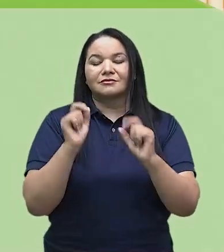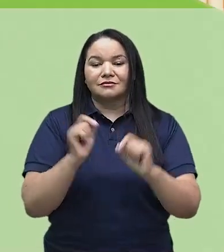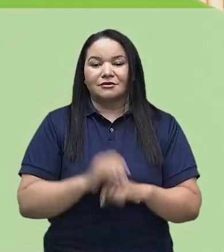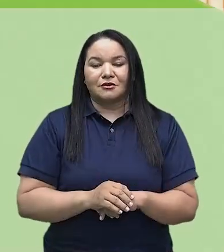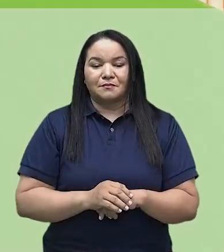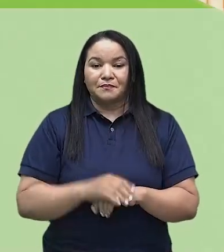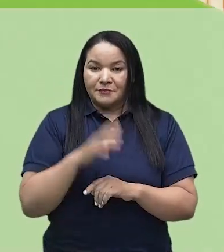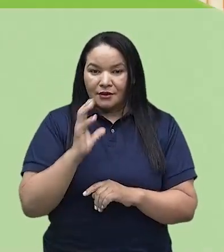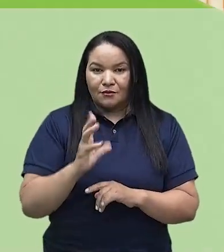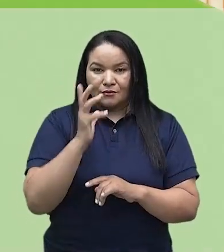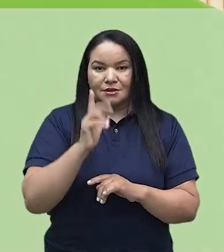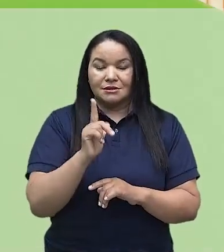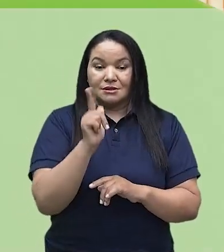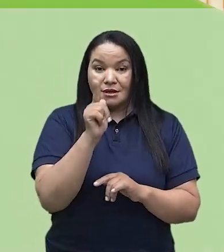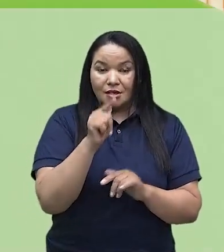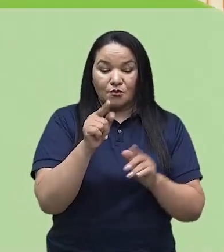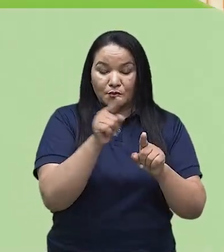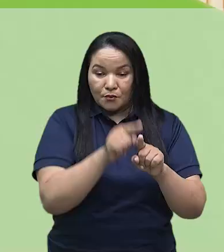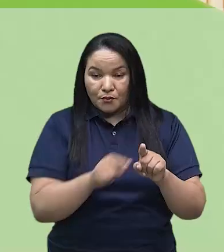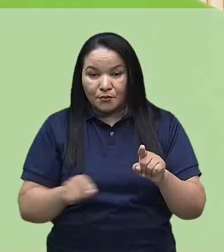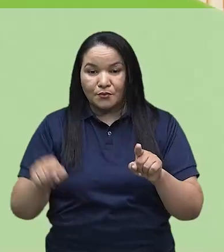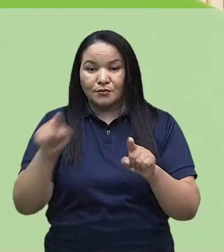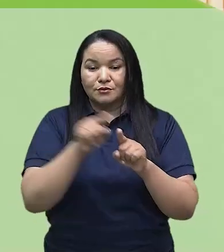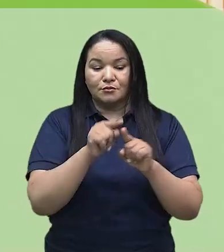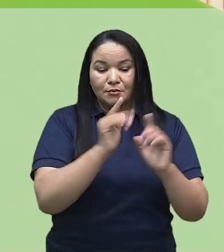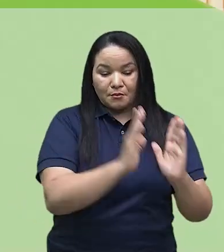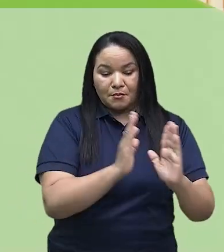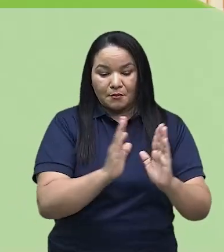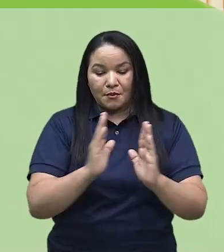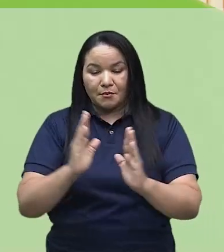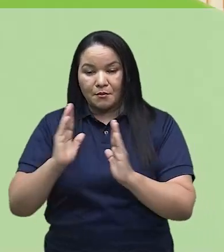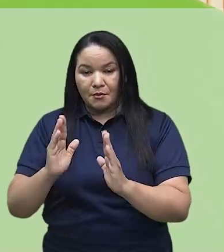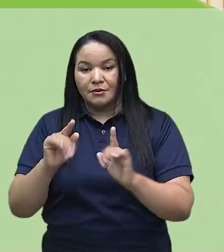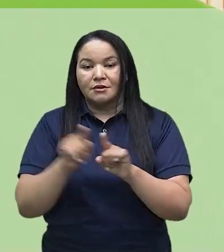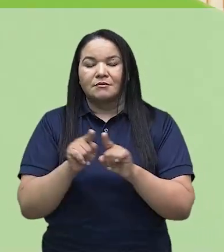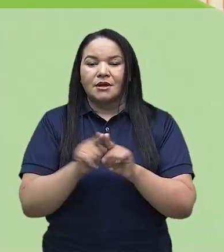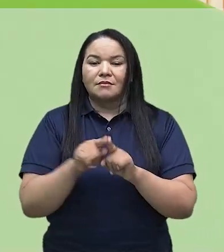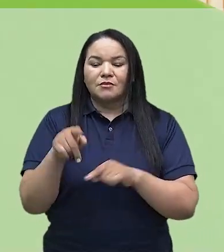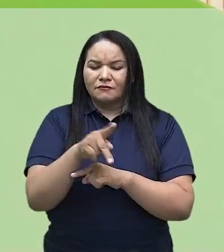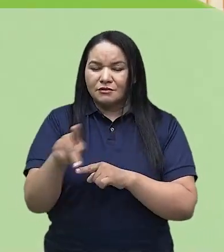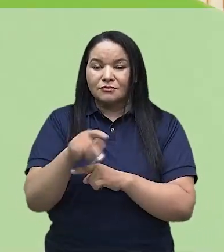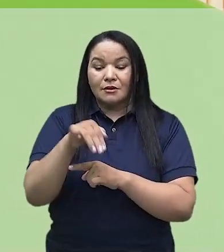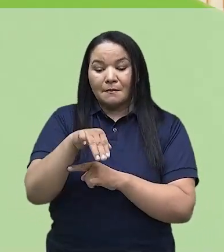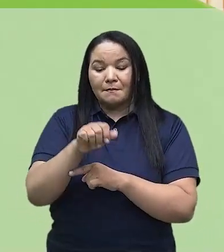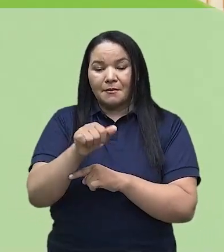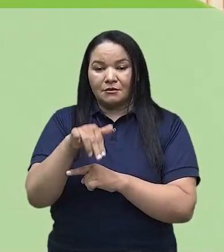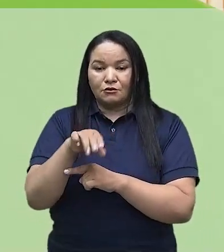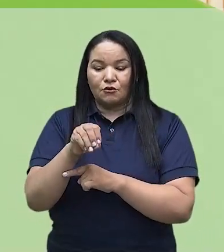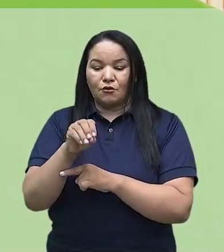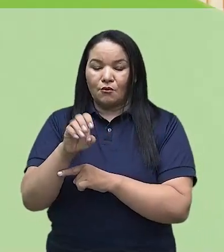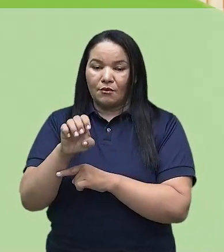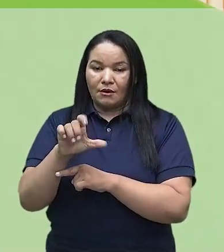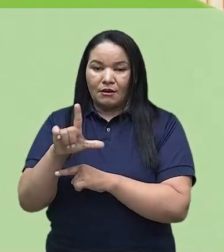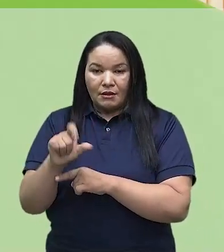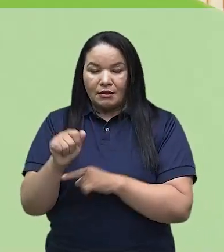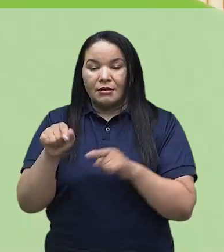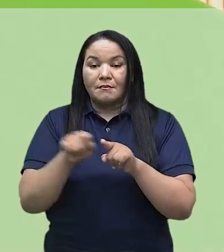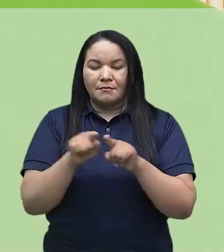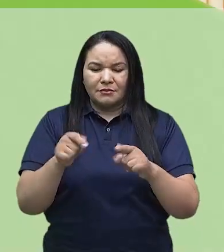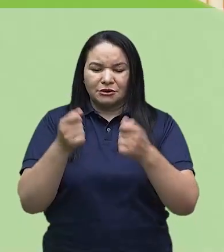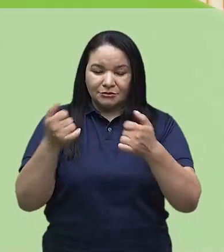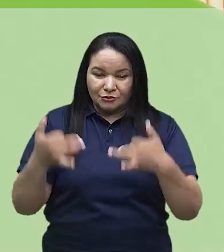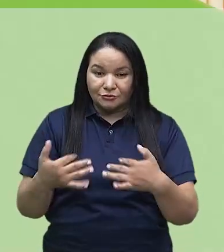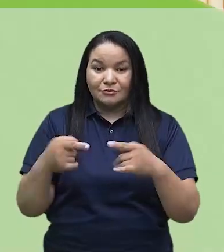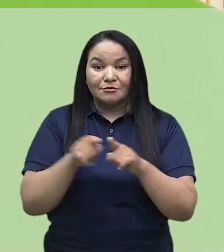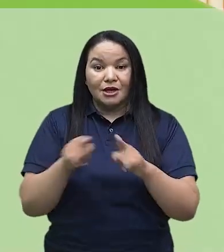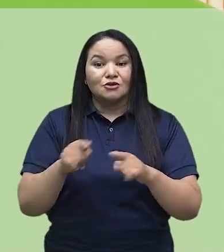ciclo da água, né, a professora Manuela explicou muito bem o seu funcionamento, mas ainda existe um termo, que